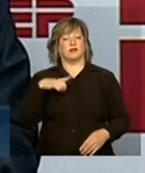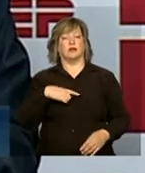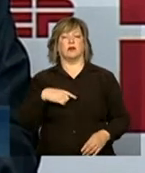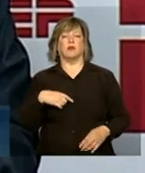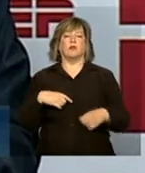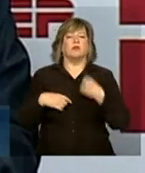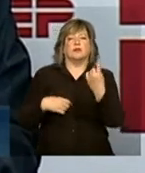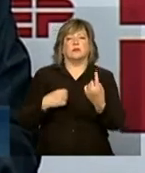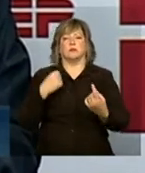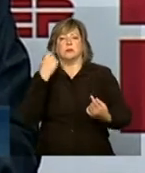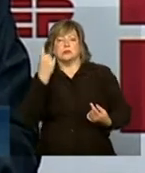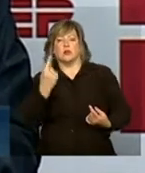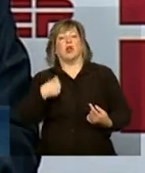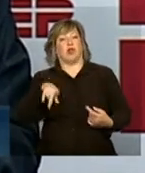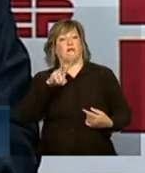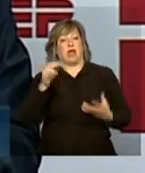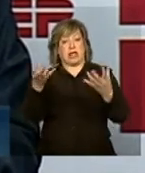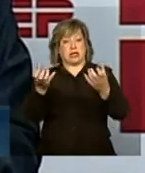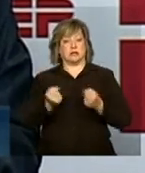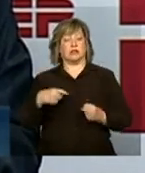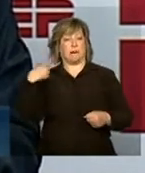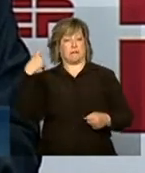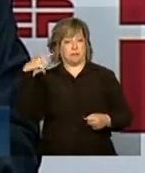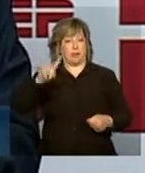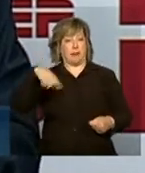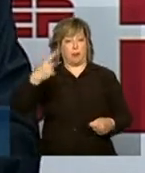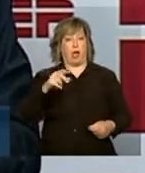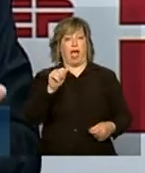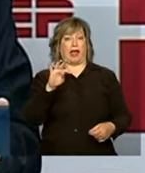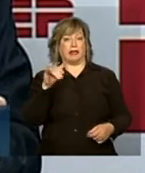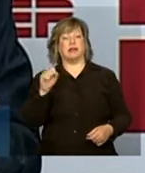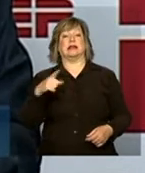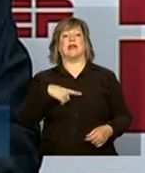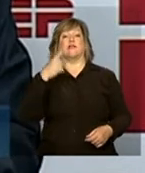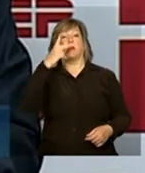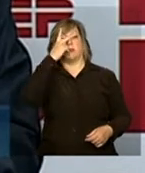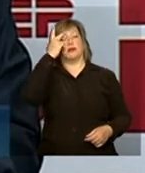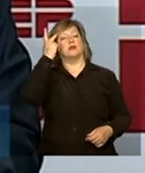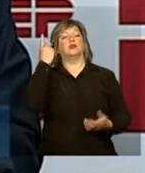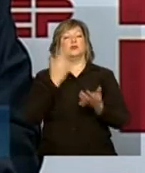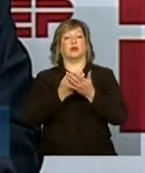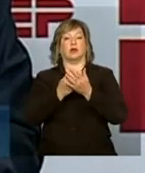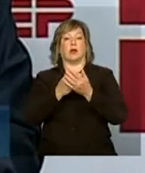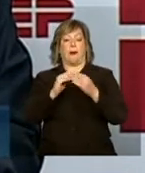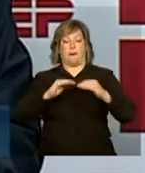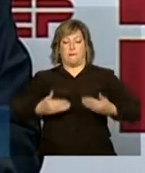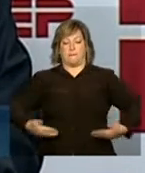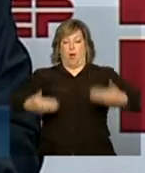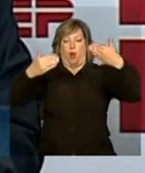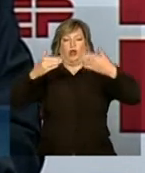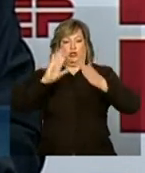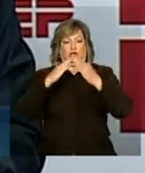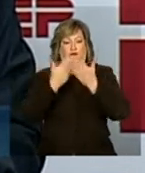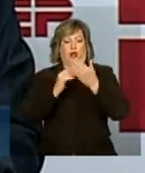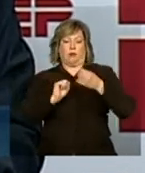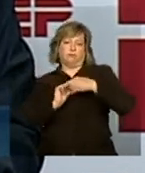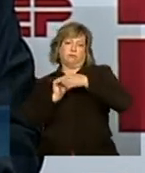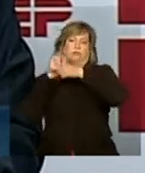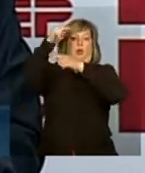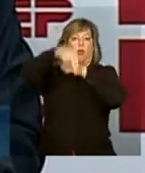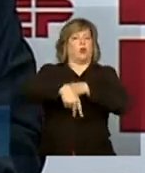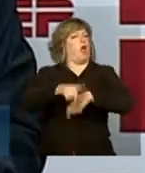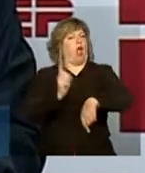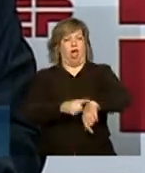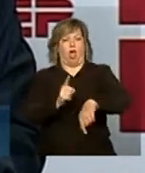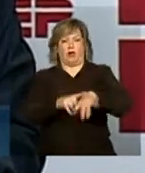outro incidente, então vamos receber depois as atas, como teve um estudante que tentou, pulou o muro da escola, foi imediatamente